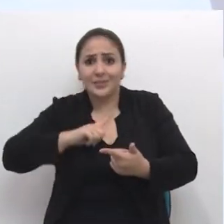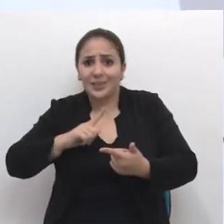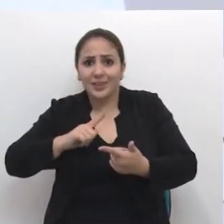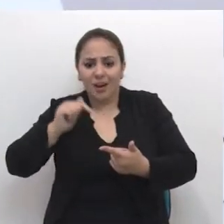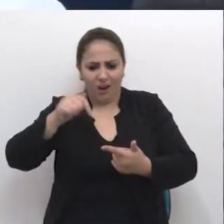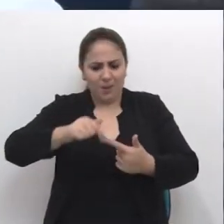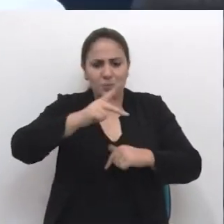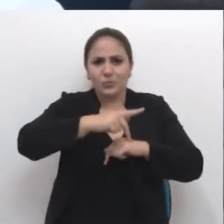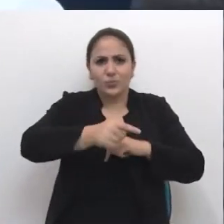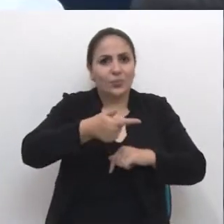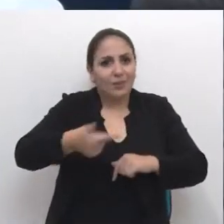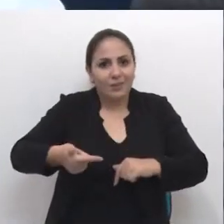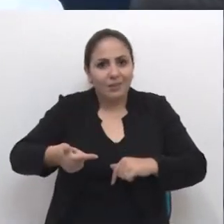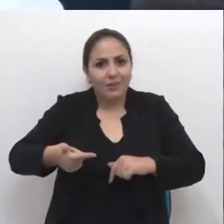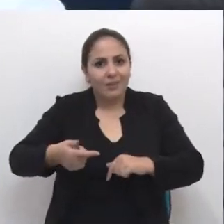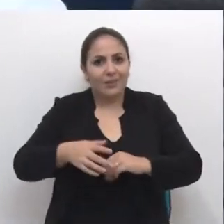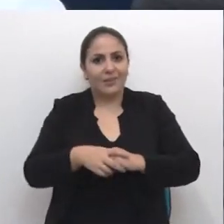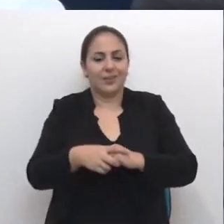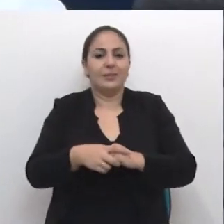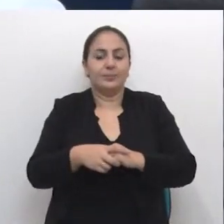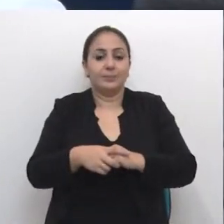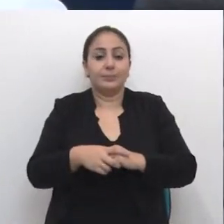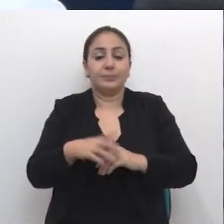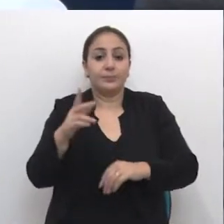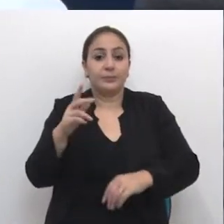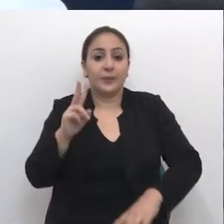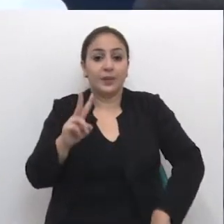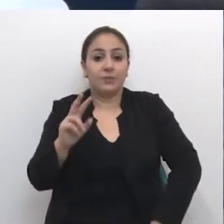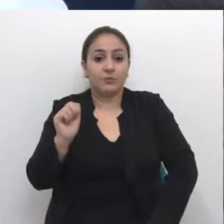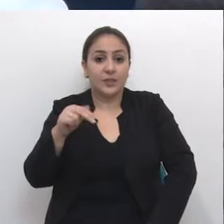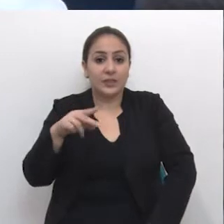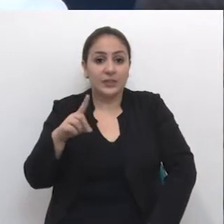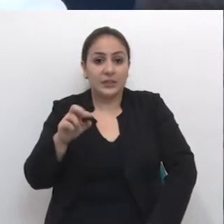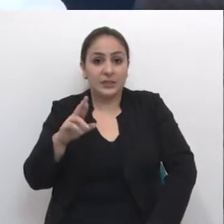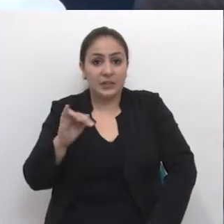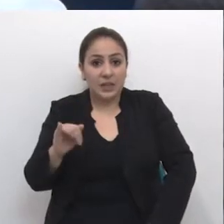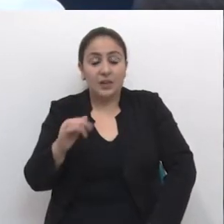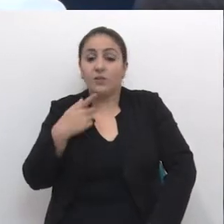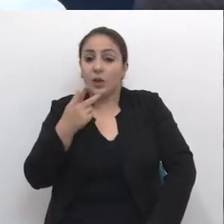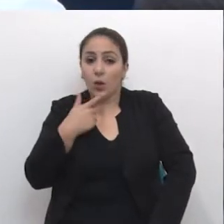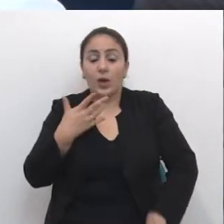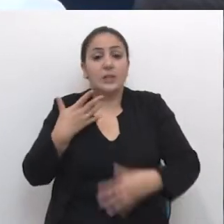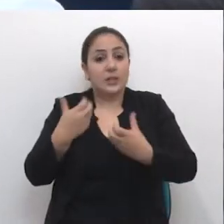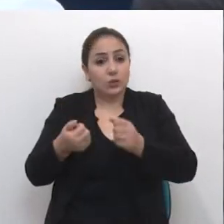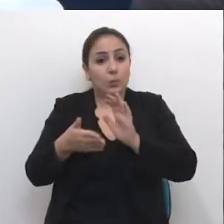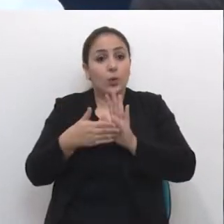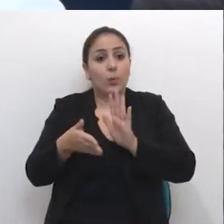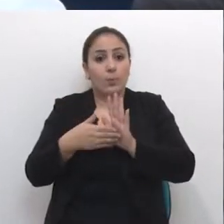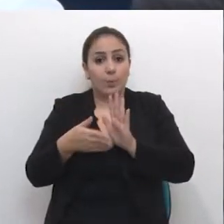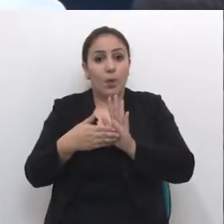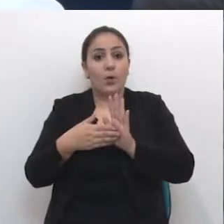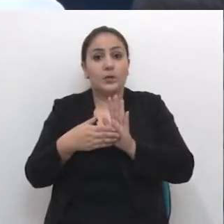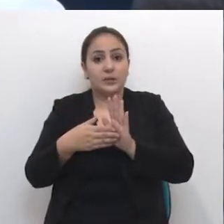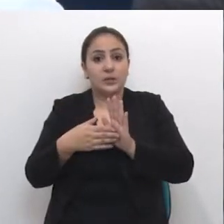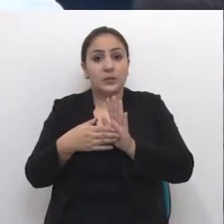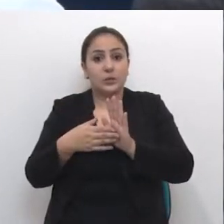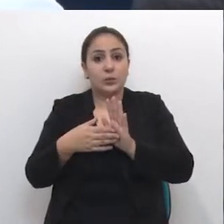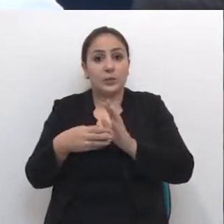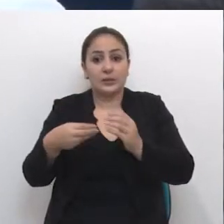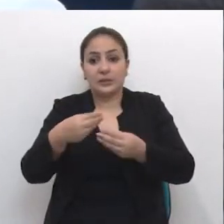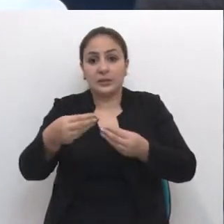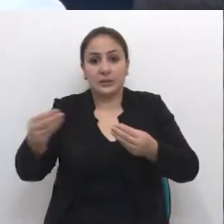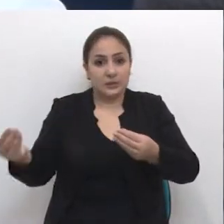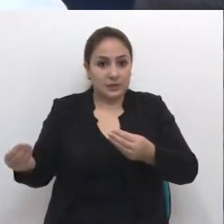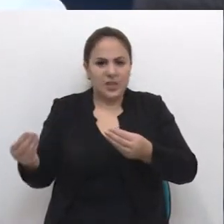não tínhamos. Vanderlei contou que aceitou a proposta de uma distribuidora de combustíveis sem visar o lucro,